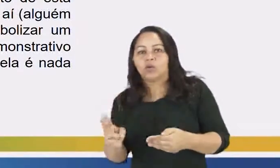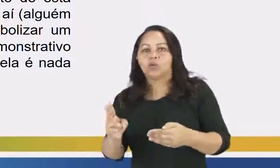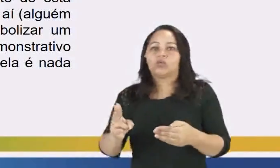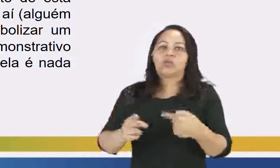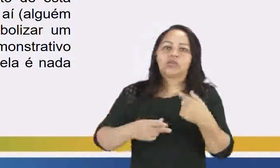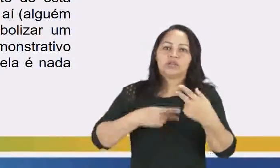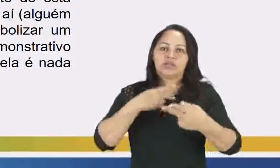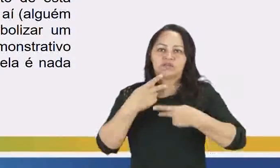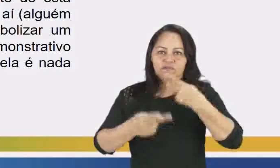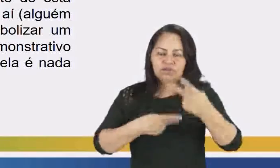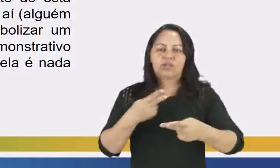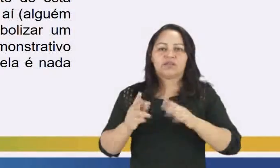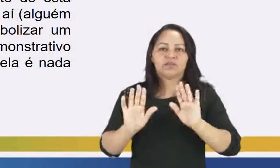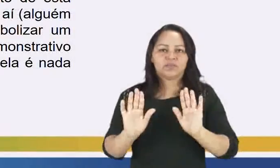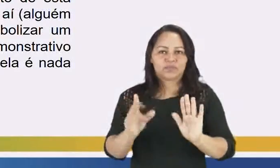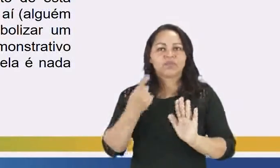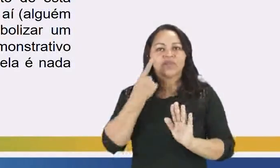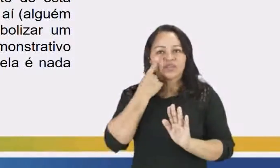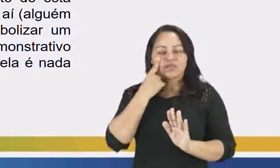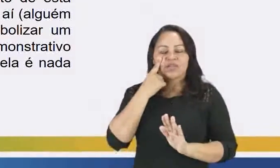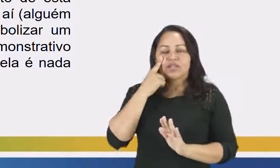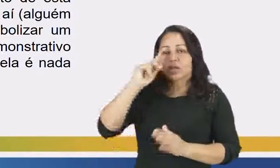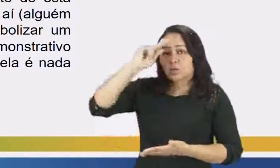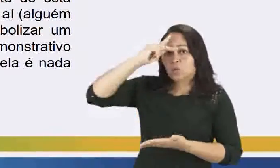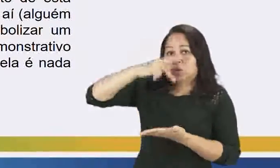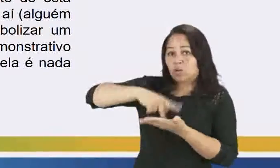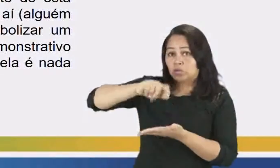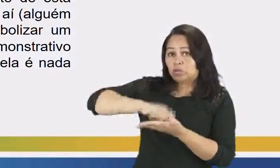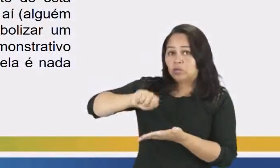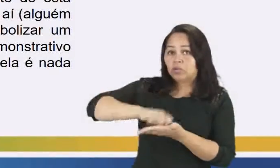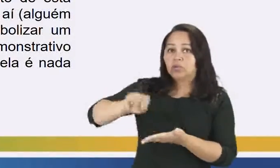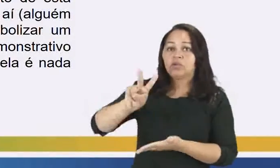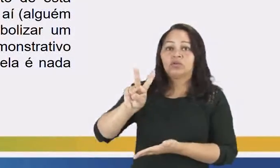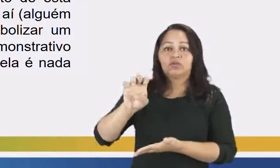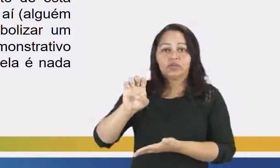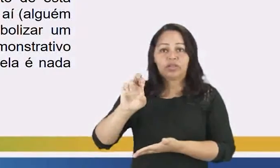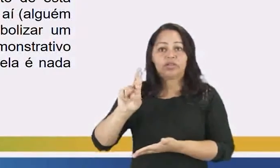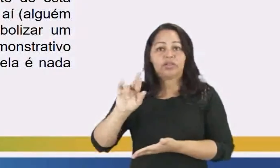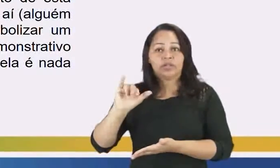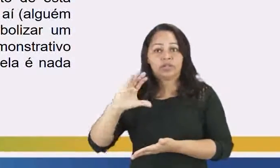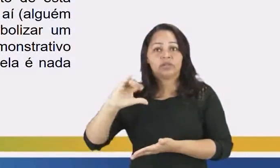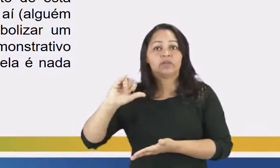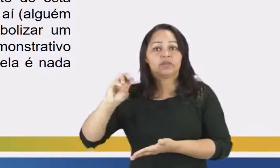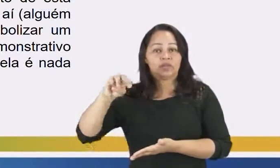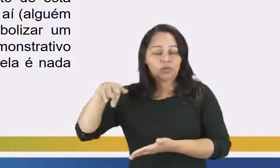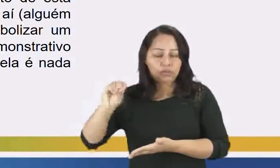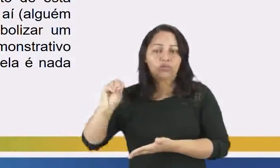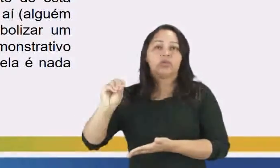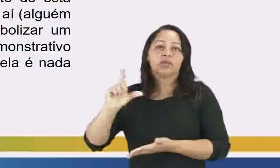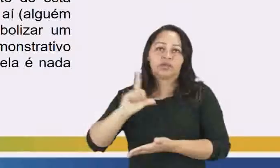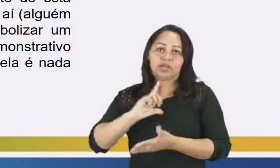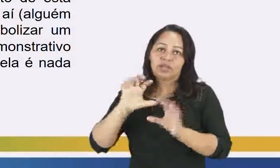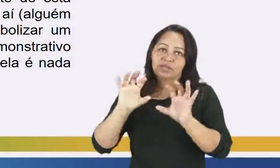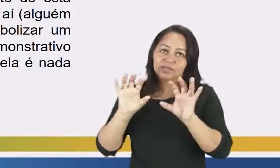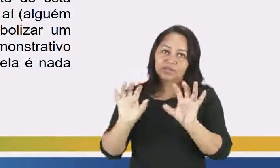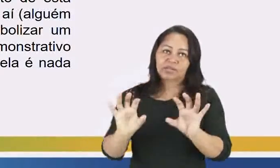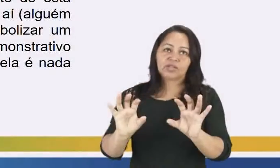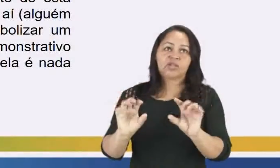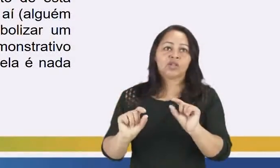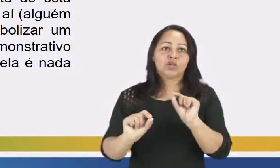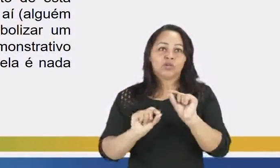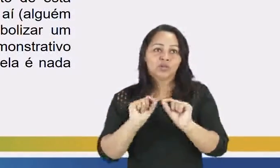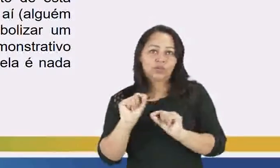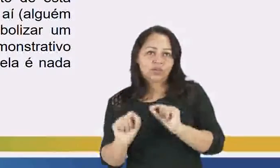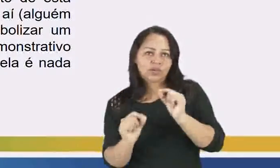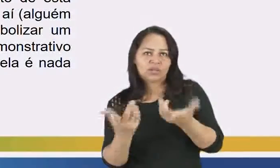no texto de Veríssimo, eles podem carregar um sentido não tão literal, mas figurado. De Quequinha, Maria Teresa passa a